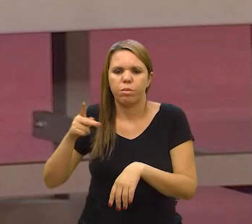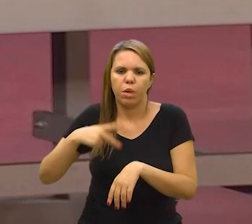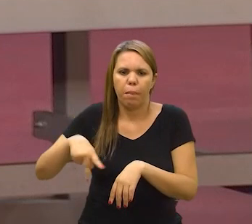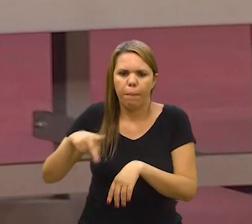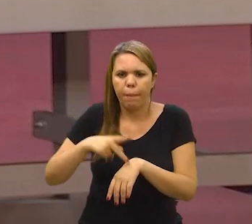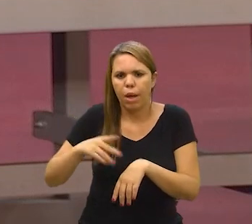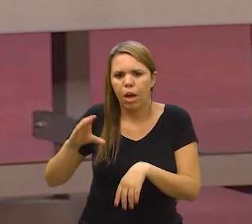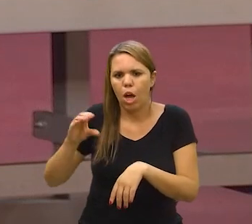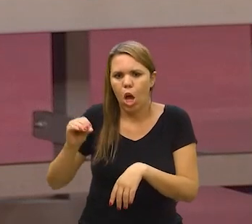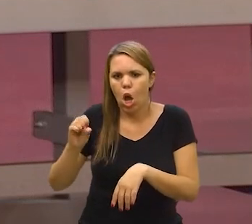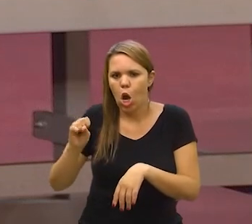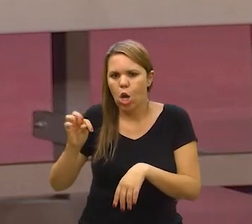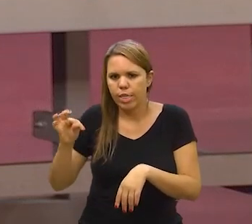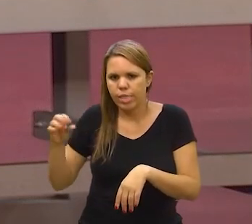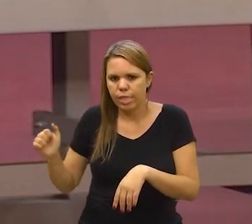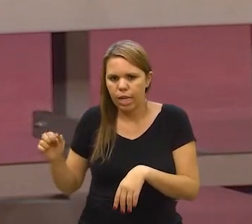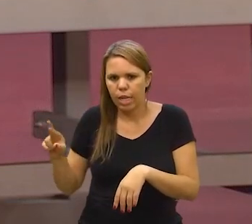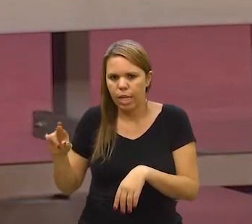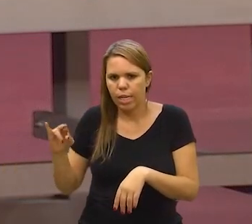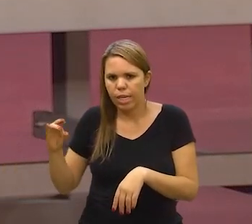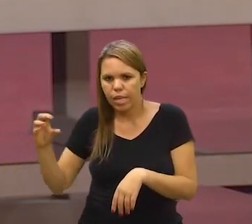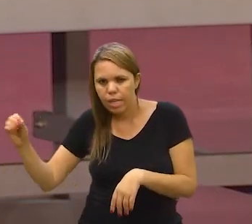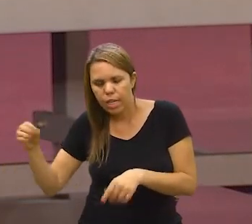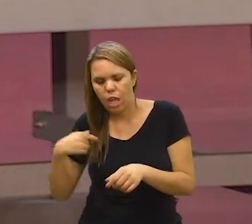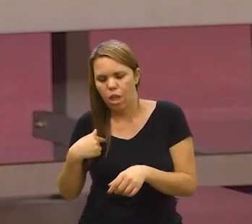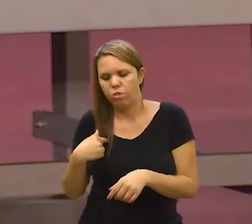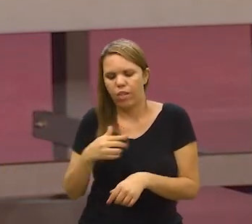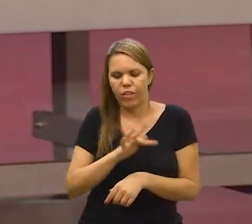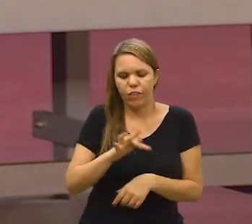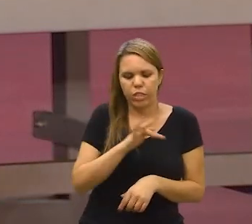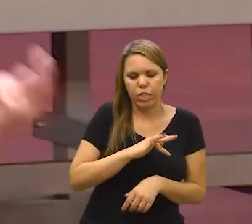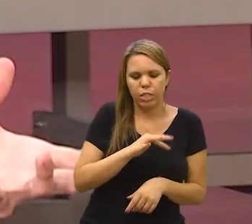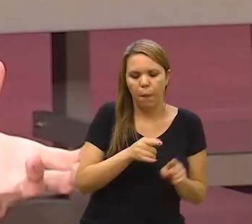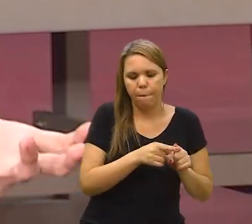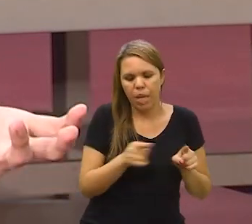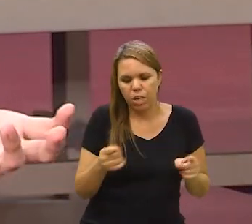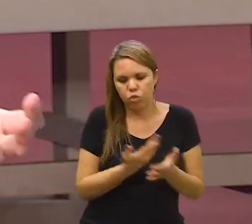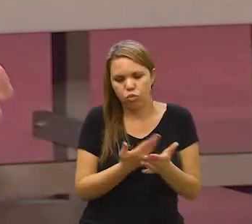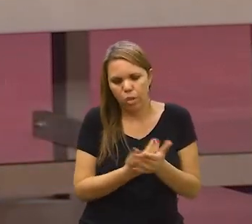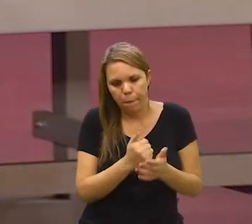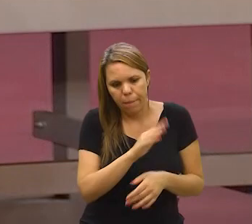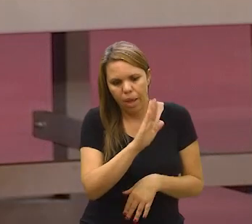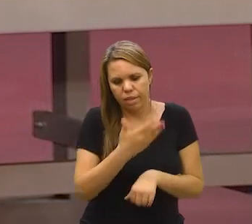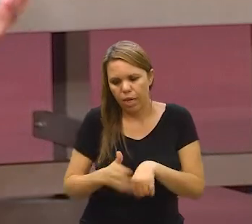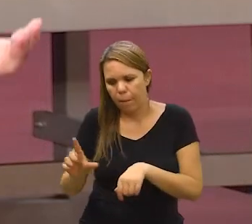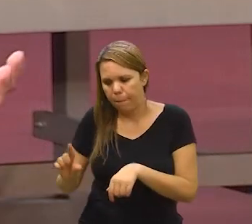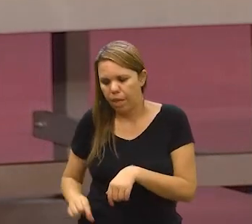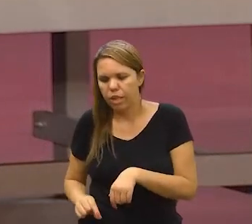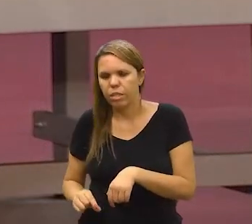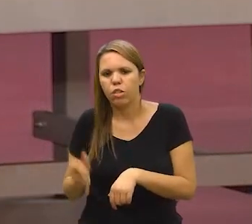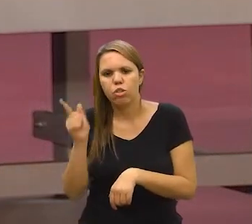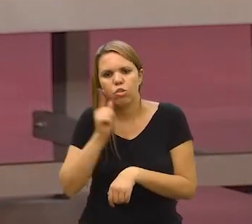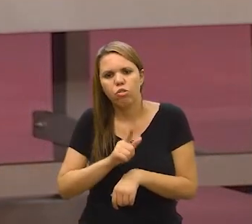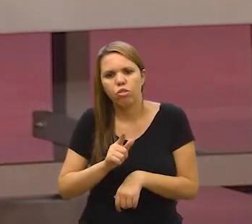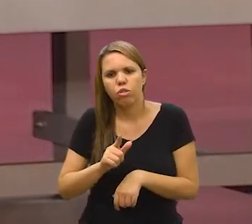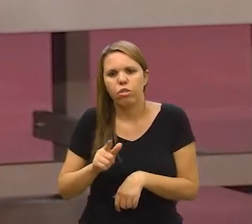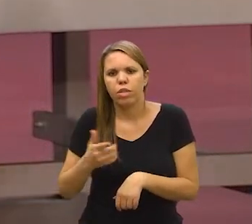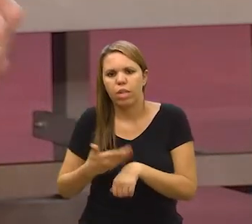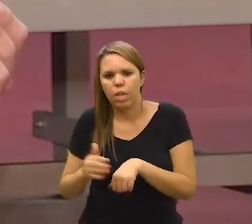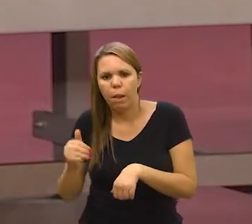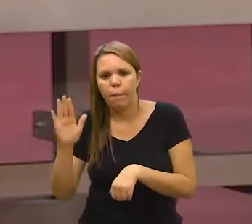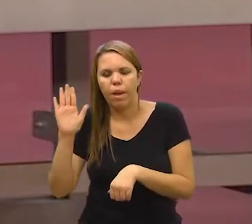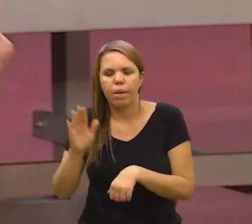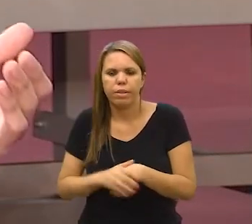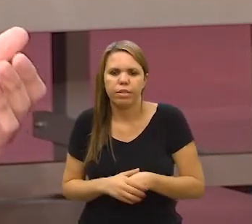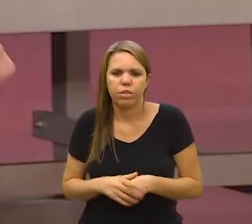Rica e tudo mais. Mas como eu estava na faculdade, eu tinha que me dividir. Então tinha período que eu tinha que estudar mais, treinamento, tinha período que eu conseguia treinar